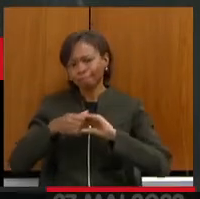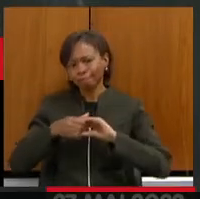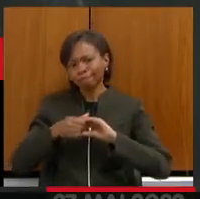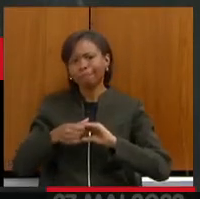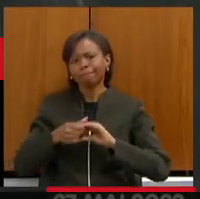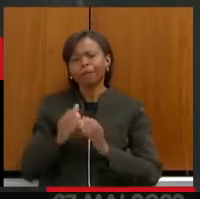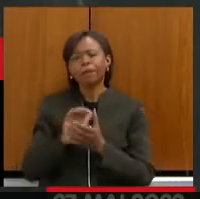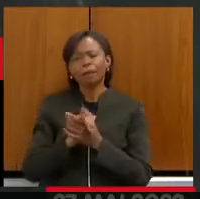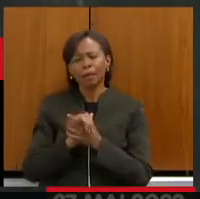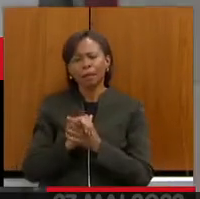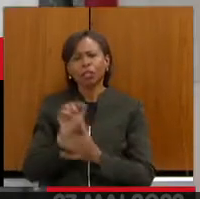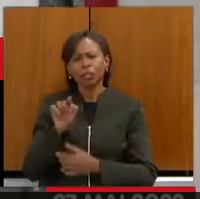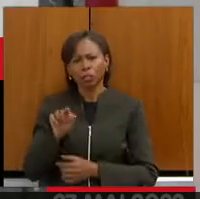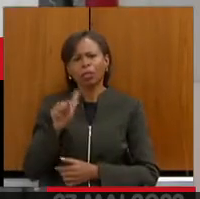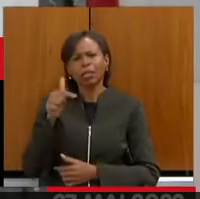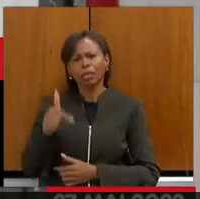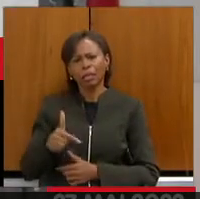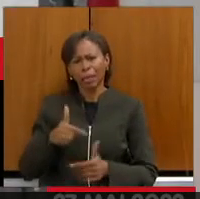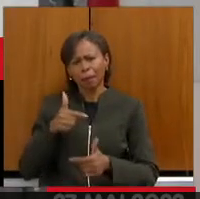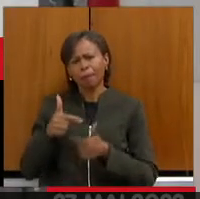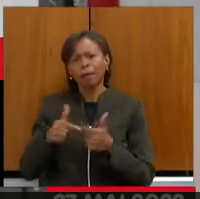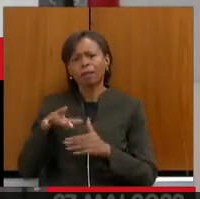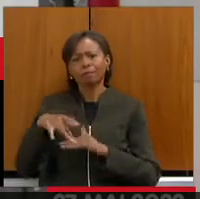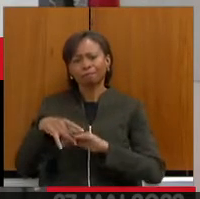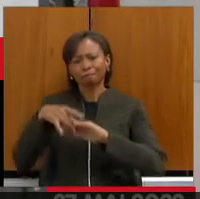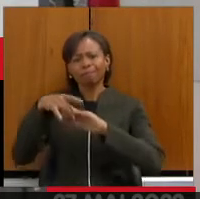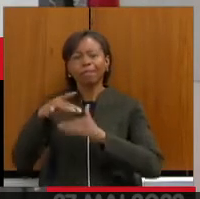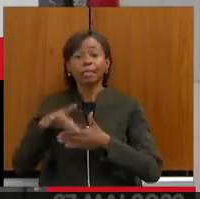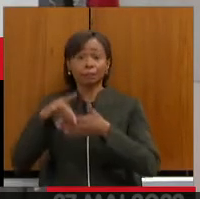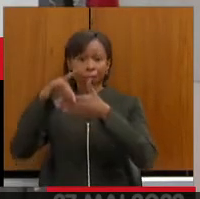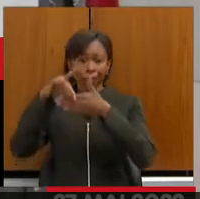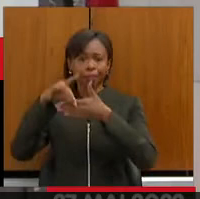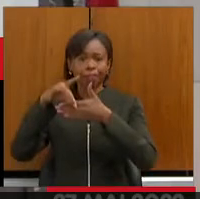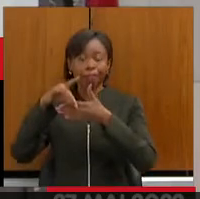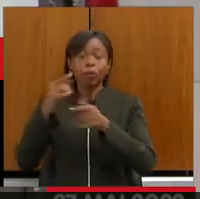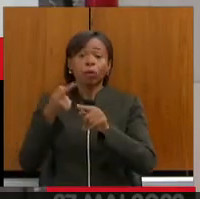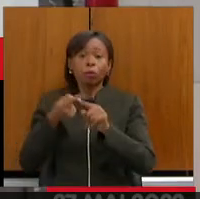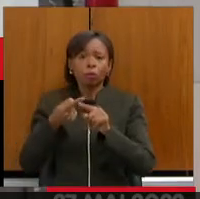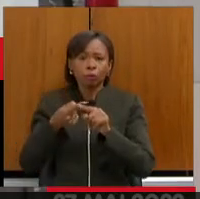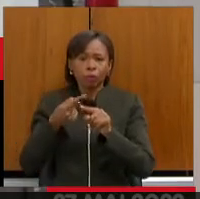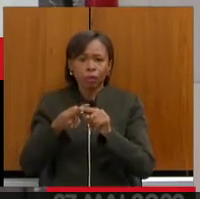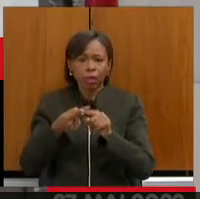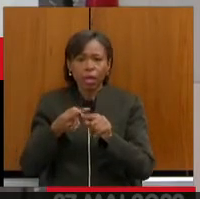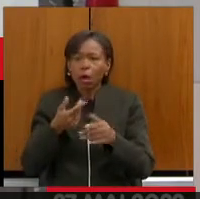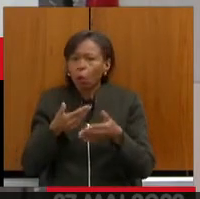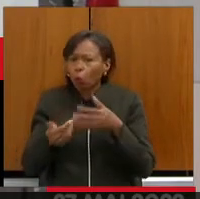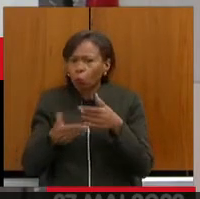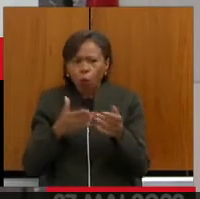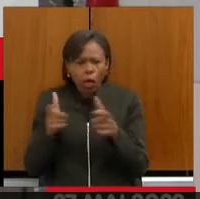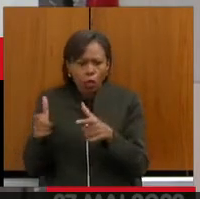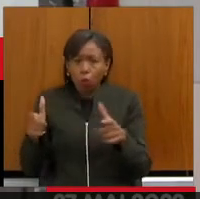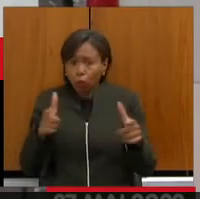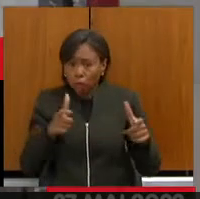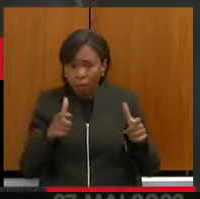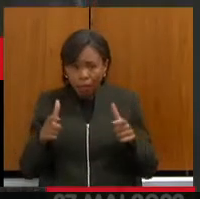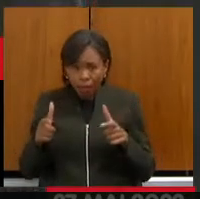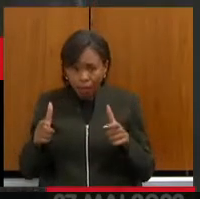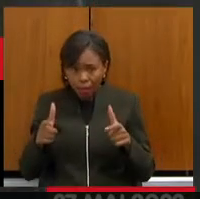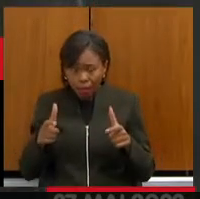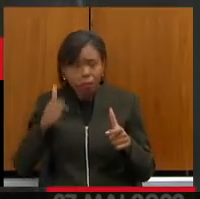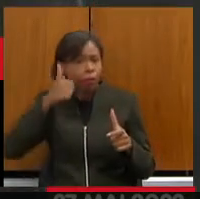deram porque quando uma mulher lidera a tua seja em qualquer eu quero lugar